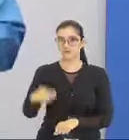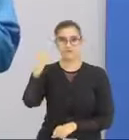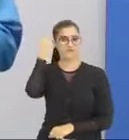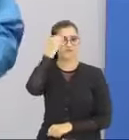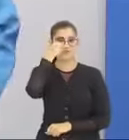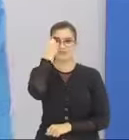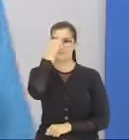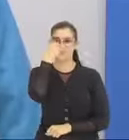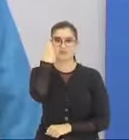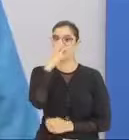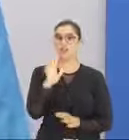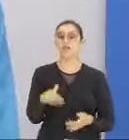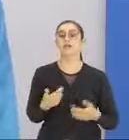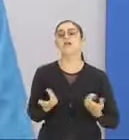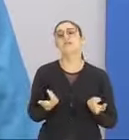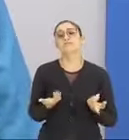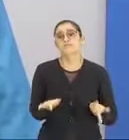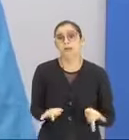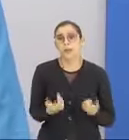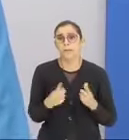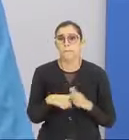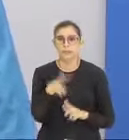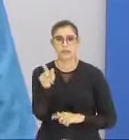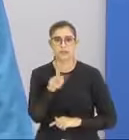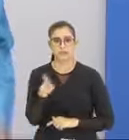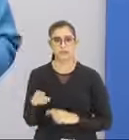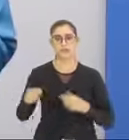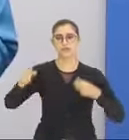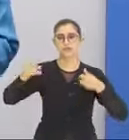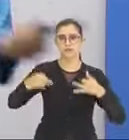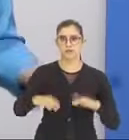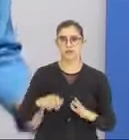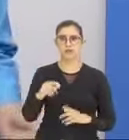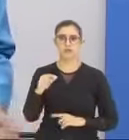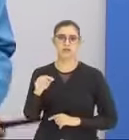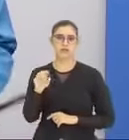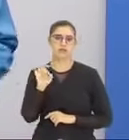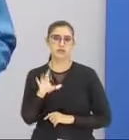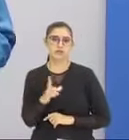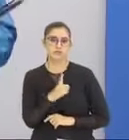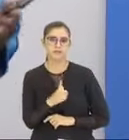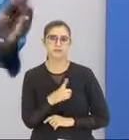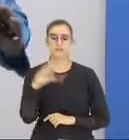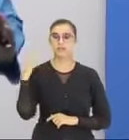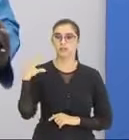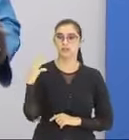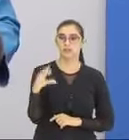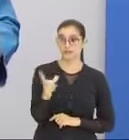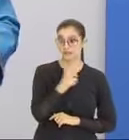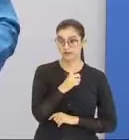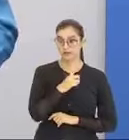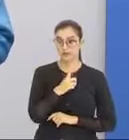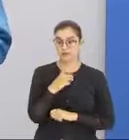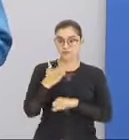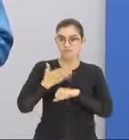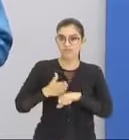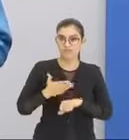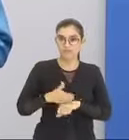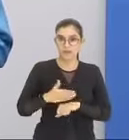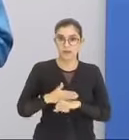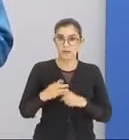Aí tu vai dizer para mim, mas professor, o senhor não falou para nós que só tem ciência se tiver experiência? Perfeito. Mas aqui